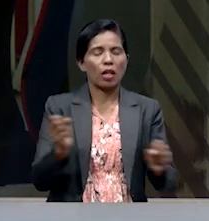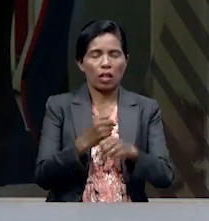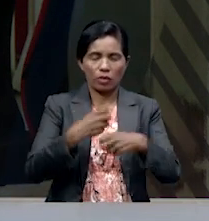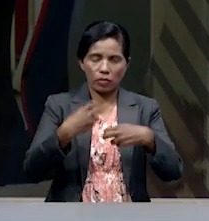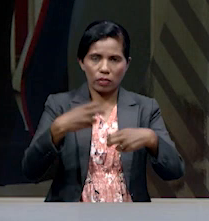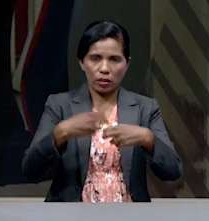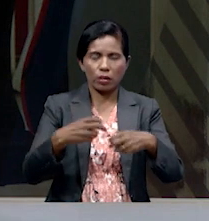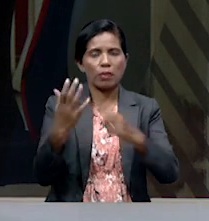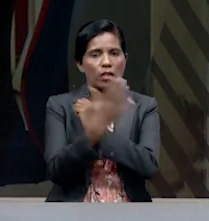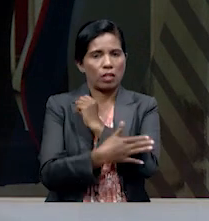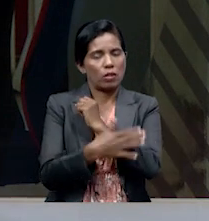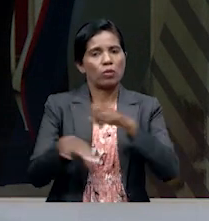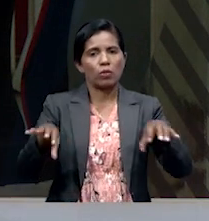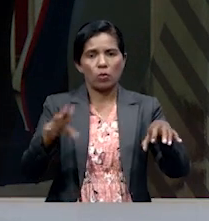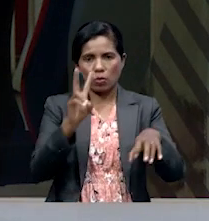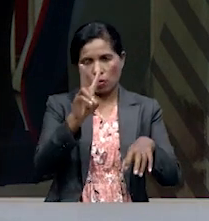Rua.